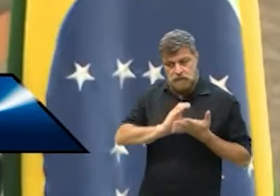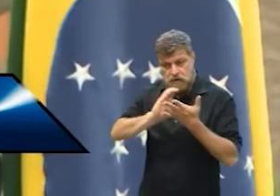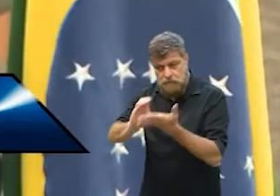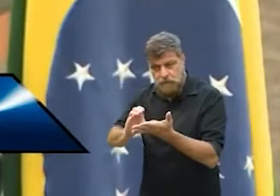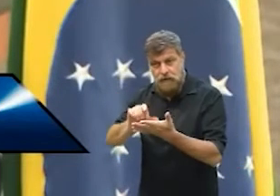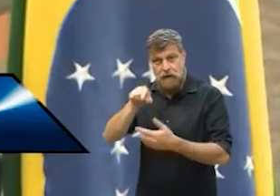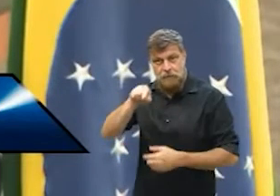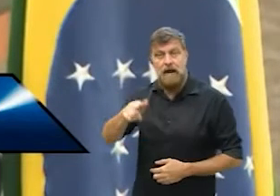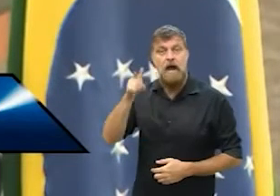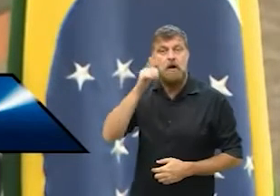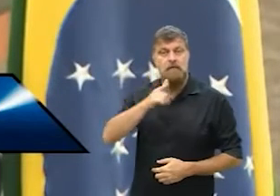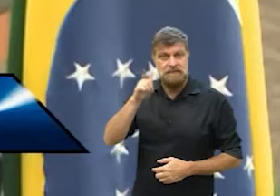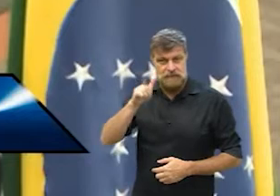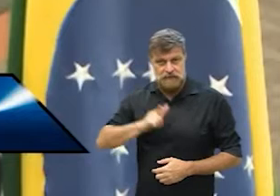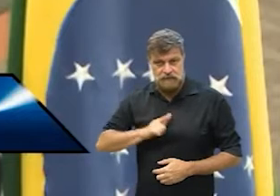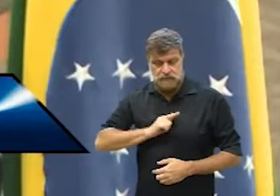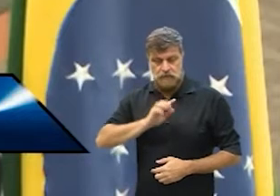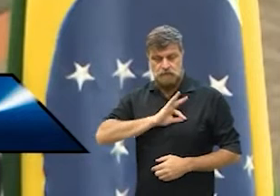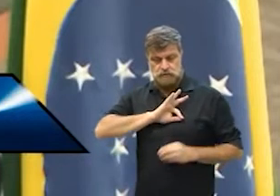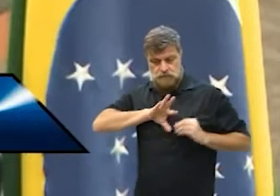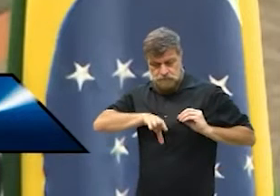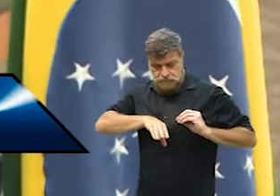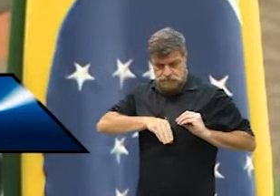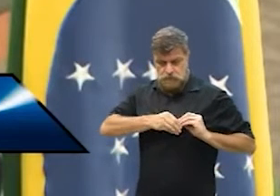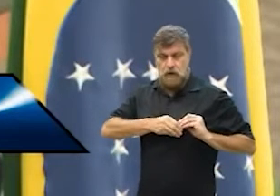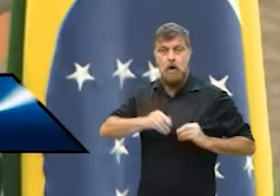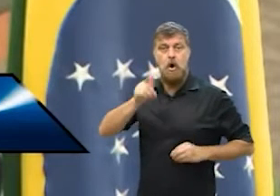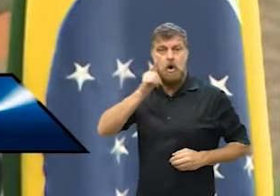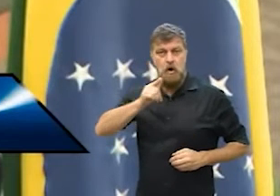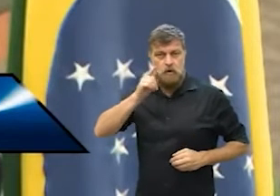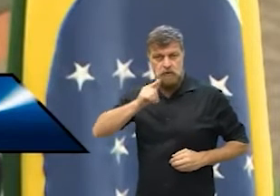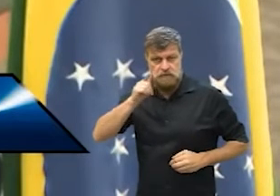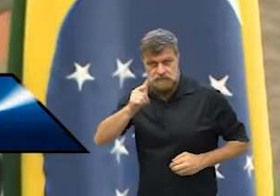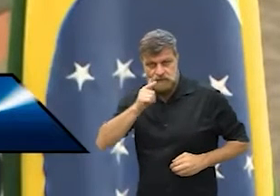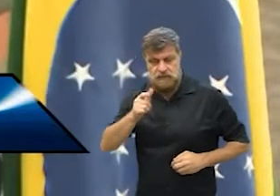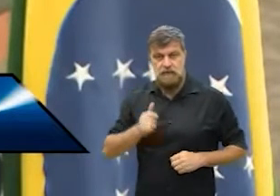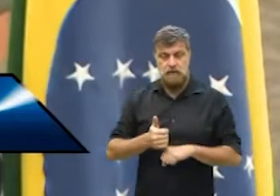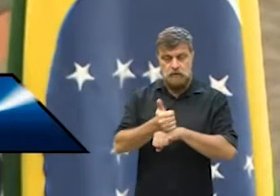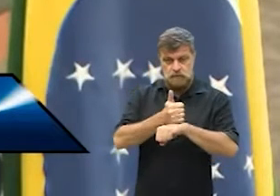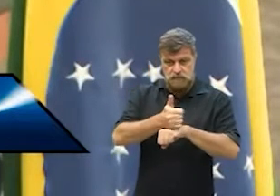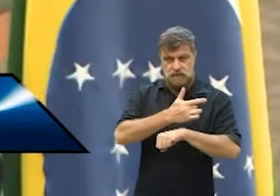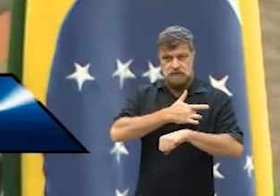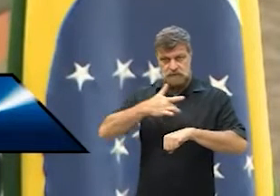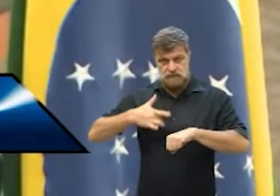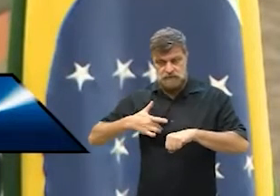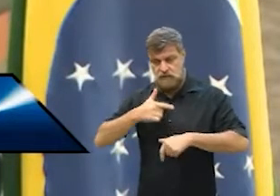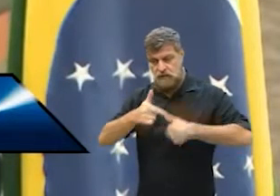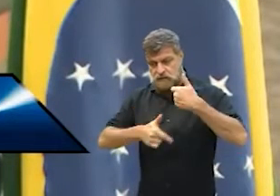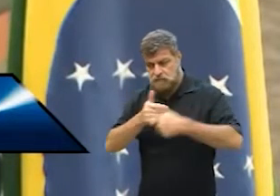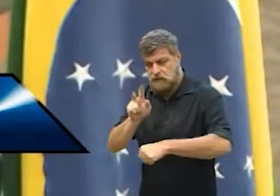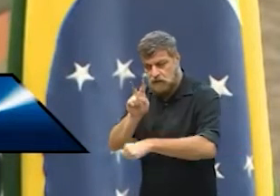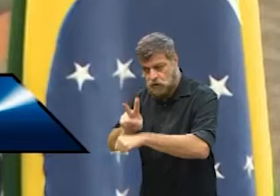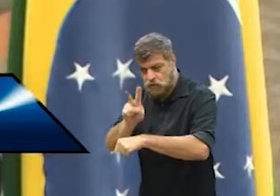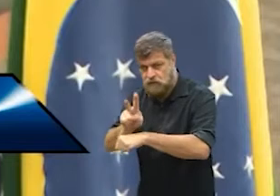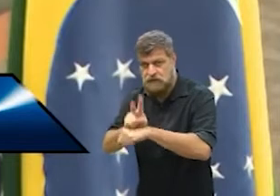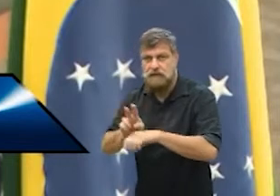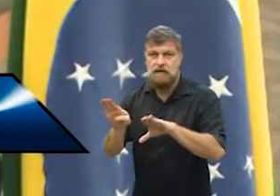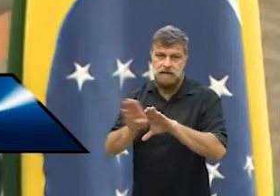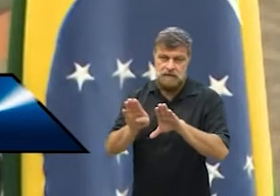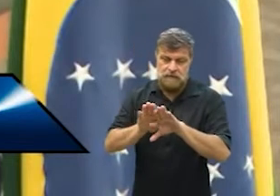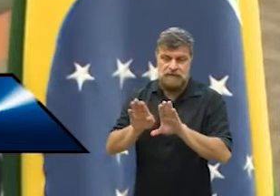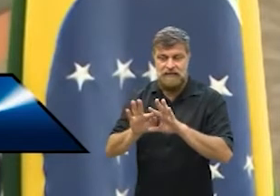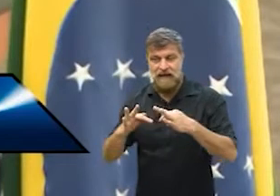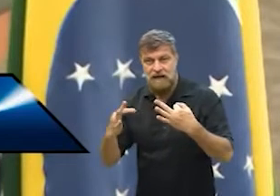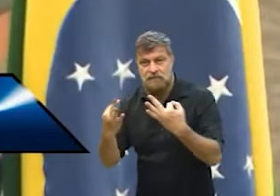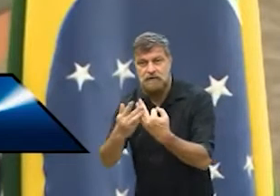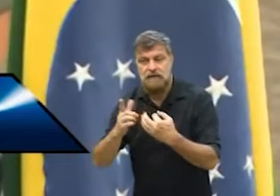é justamente para que ela consiga ter uma maior renda, assim aumentar a renda dos profissionais da saúde que cuidam dessas pessoas e também